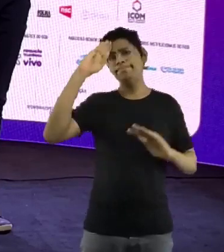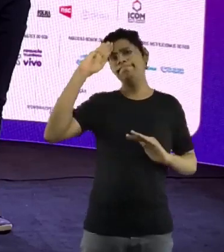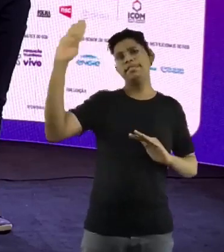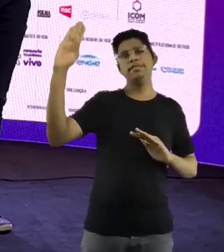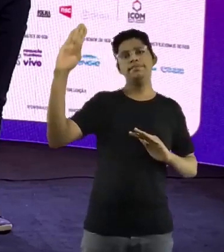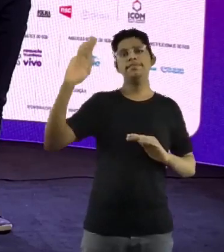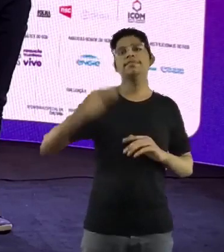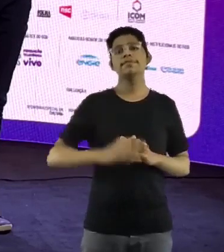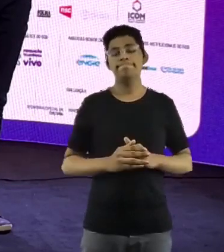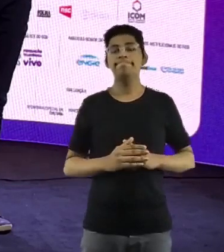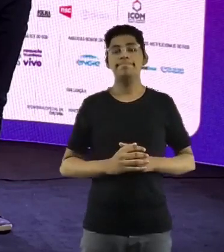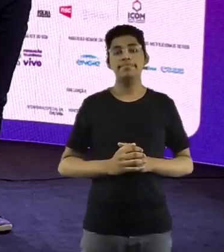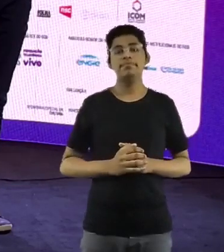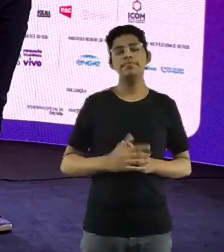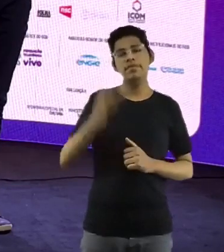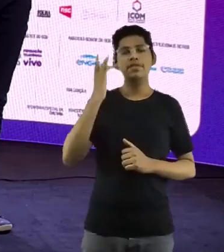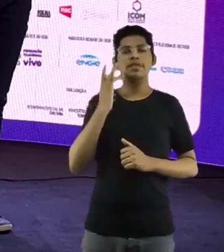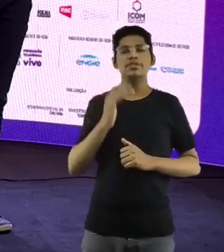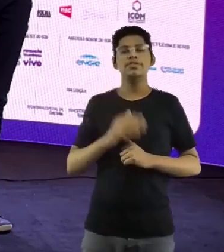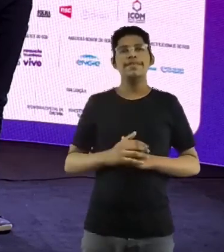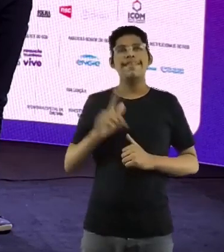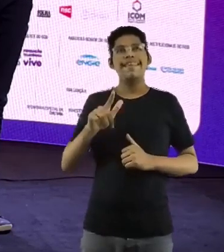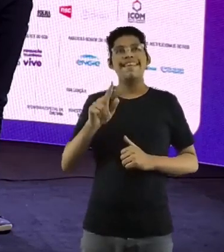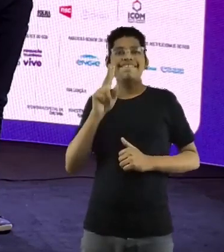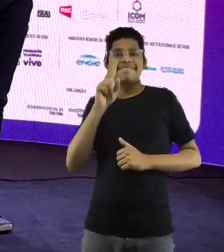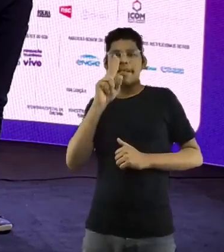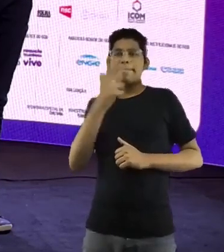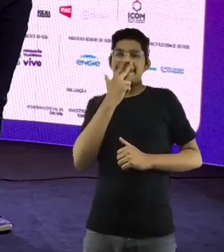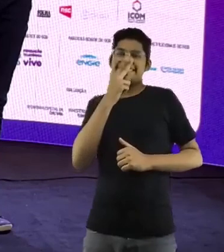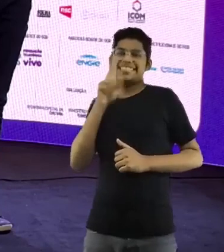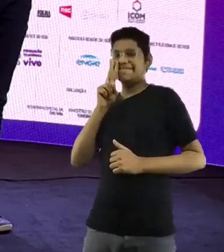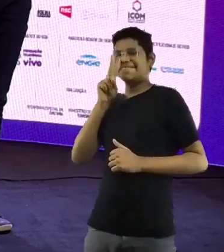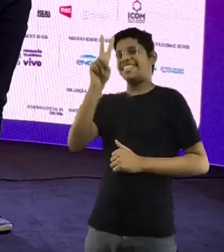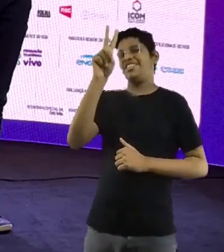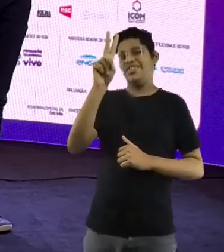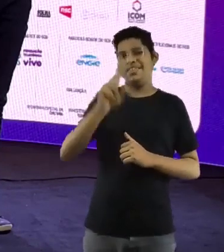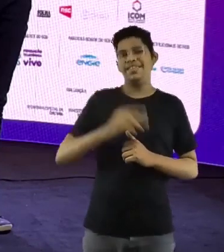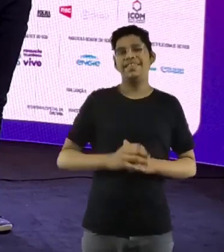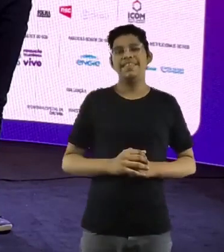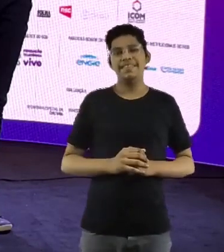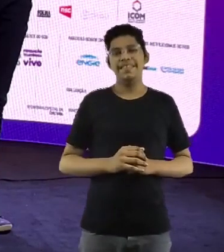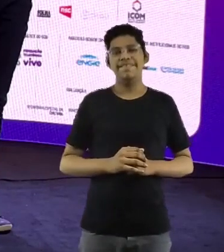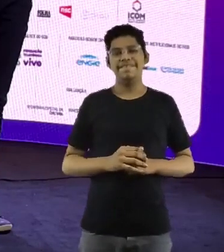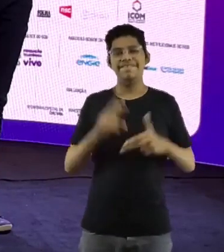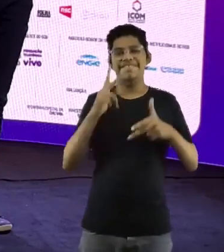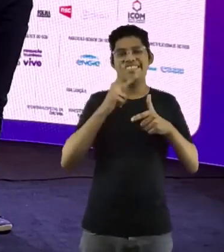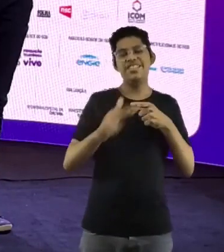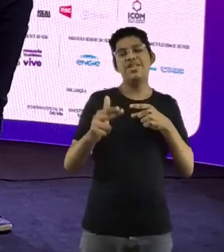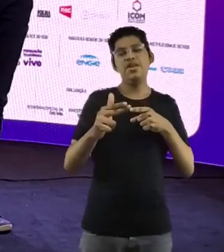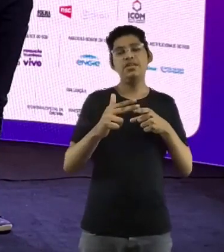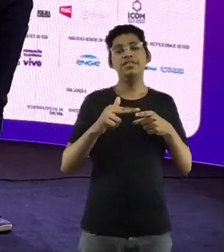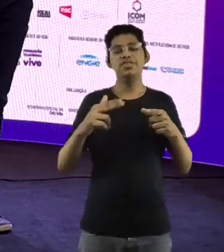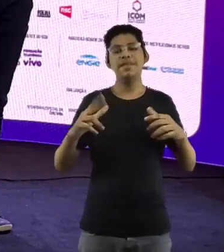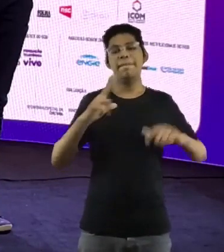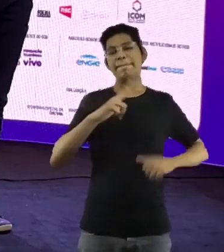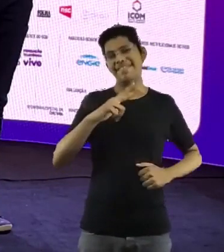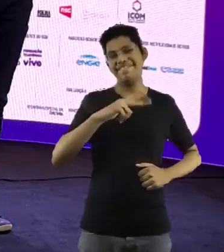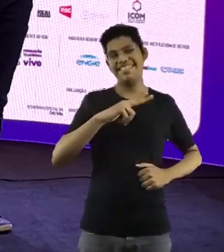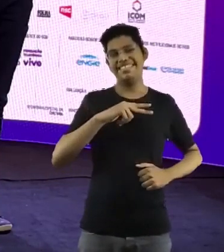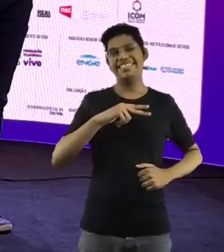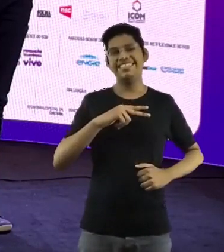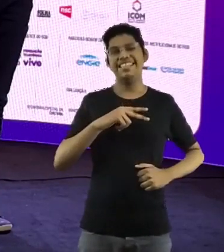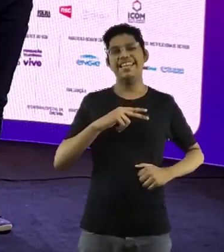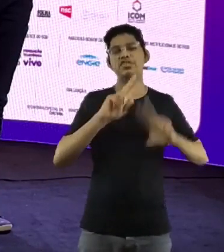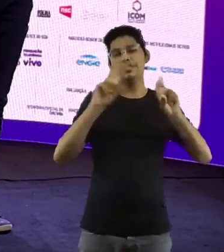grandes vitórias que a gente tem em relação a conseguir garantir um pouco mais de privacidade quando a gente está tratando de governo,